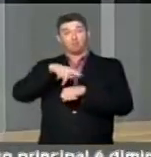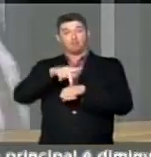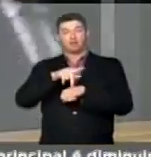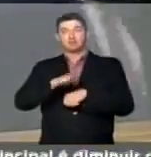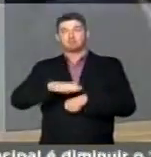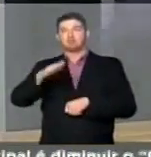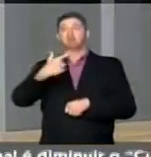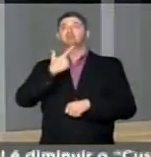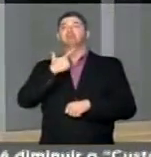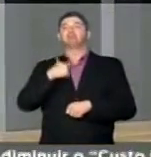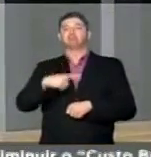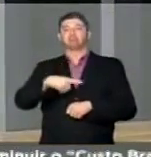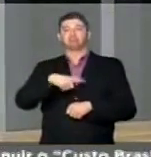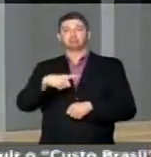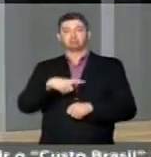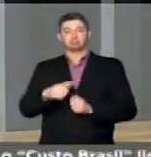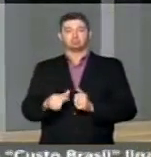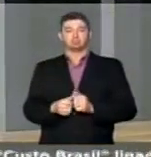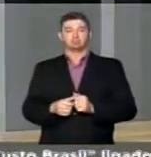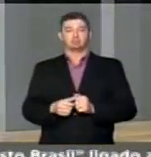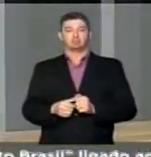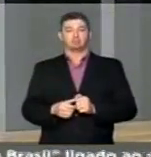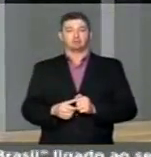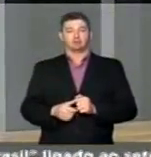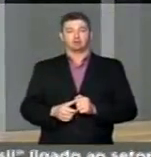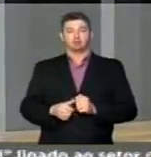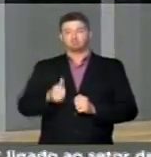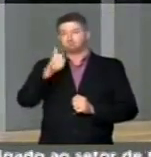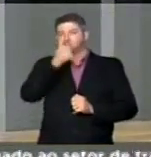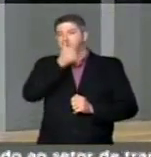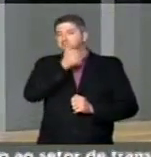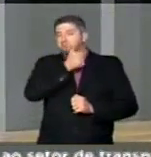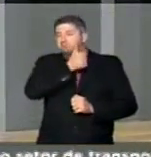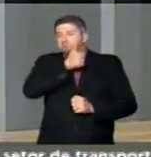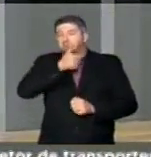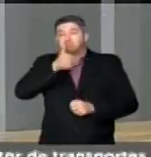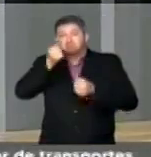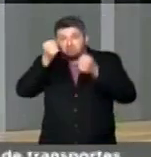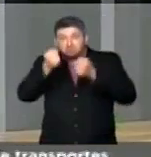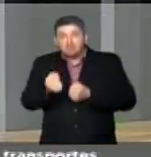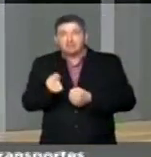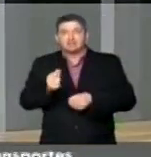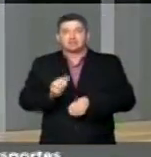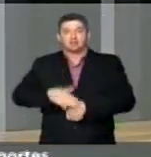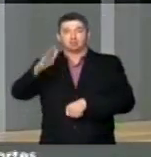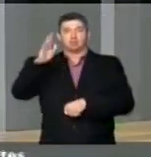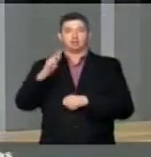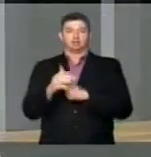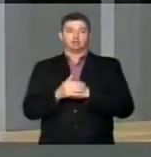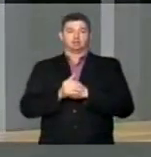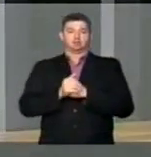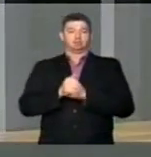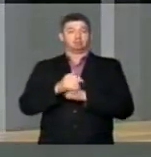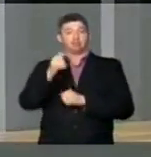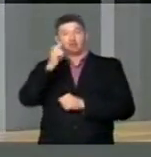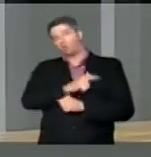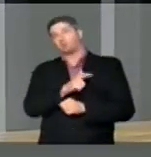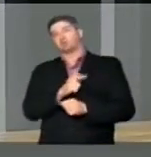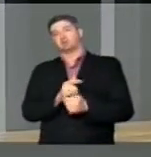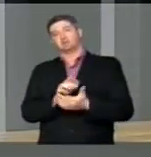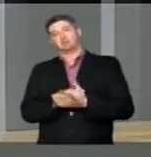estava dispostos a fazer os maiores sacrifícios para poder